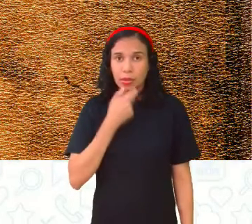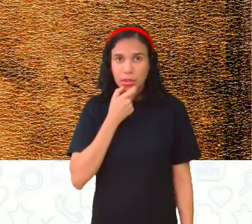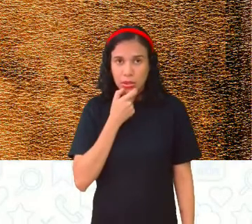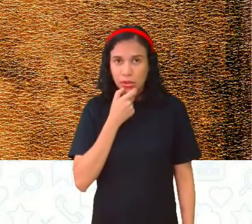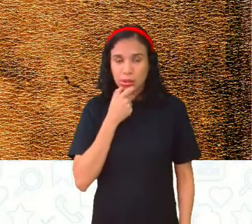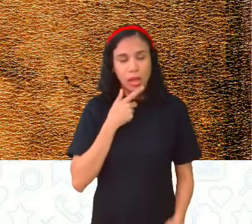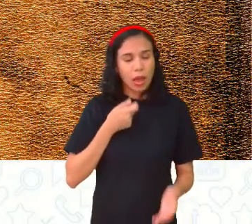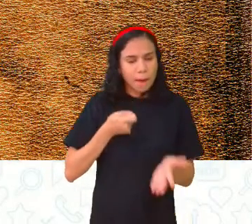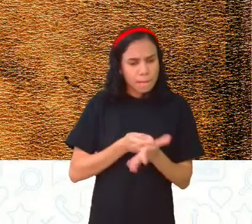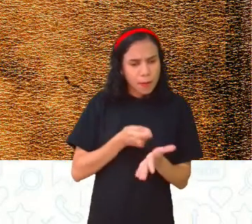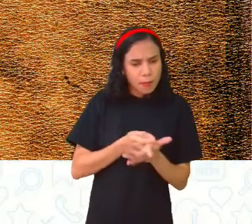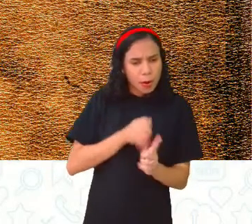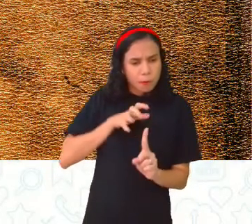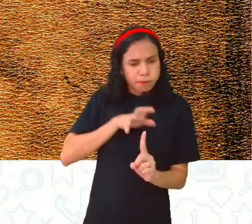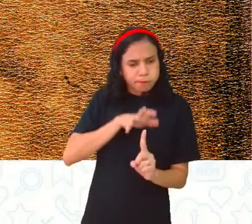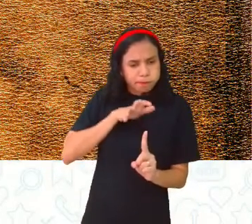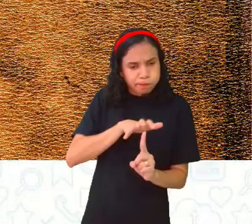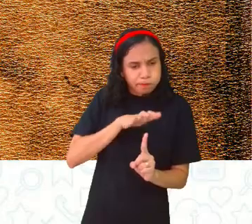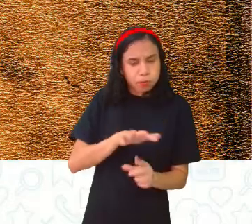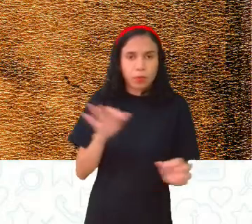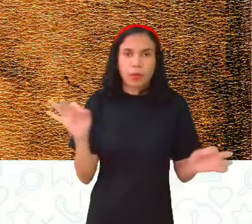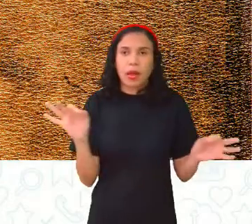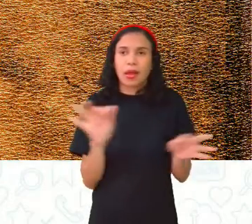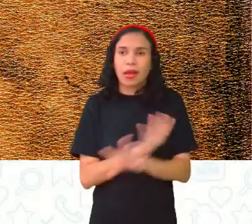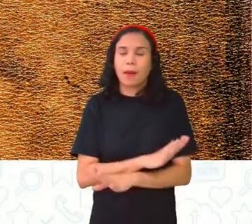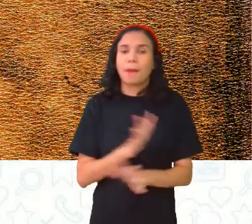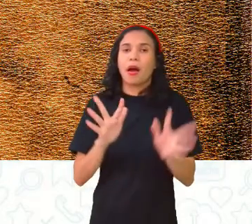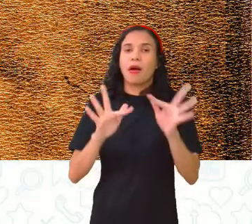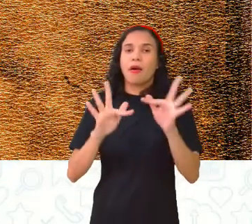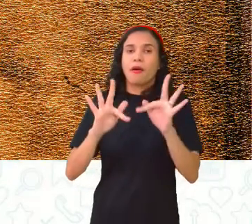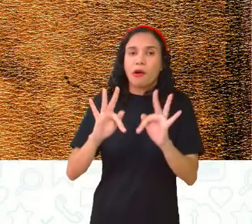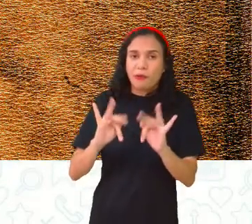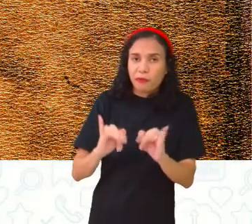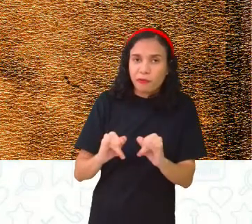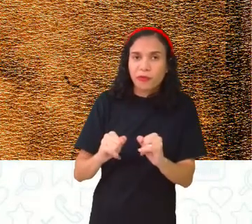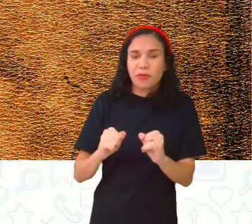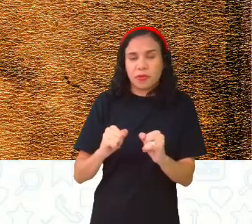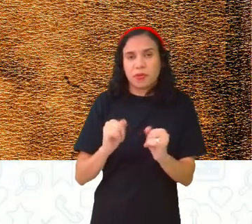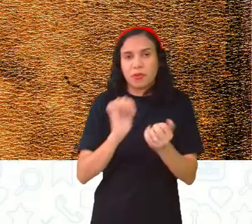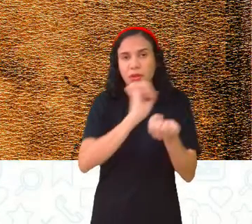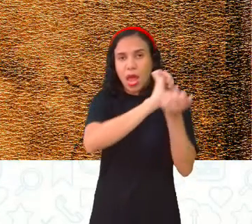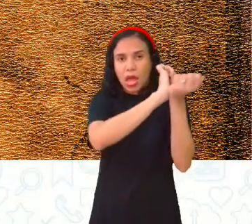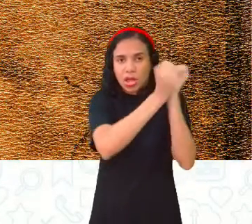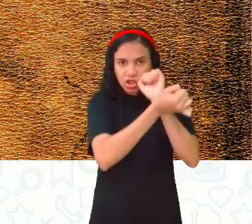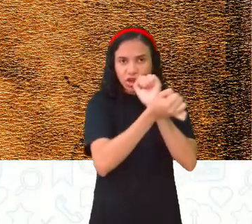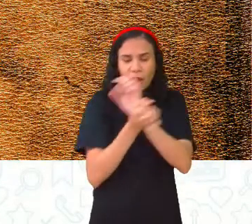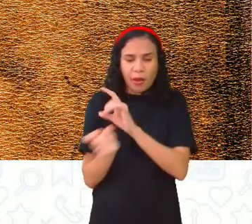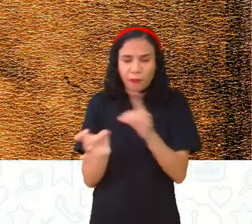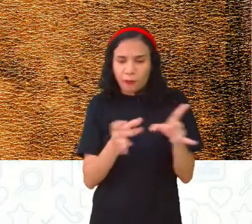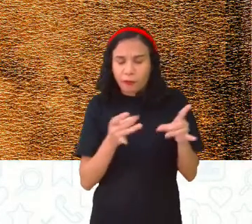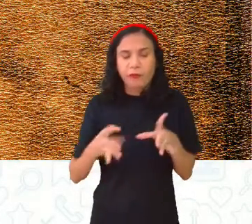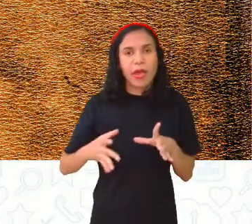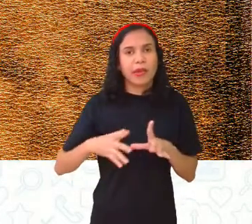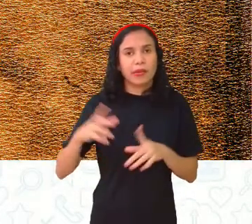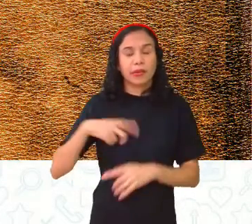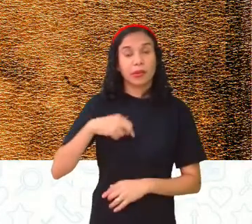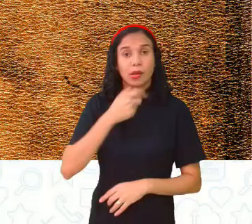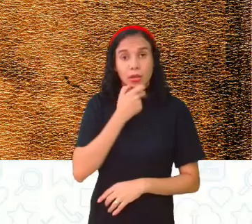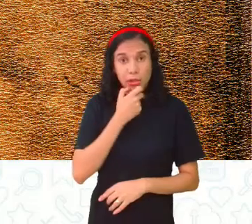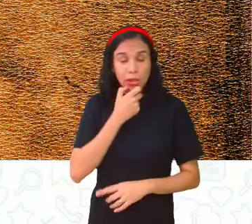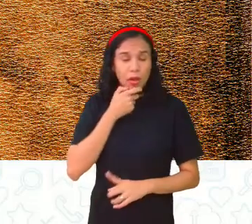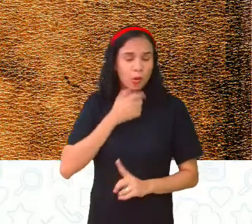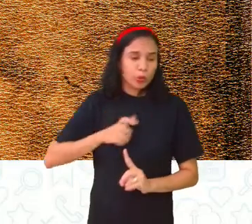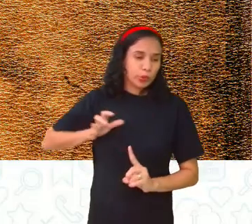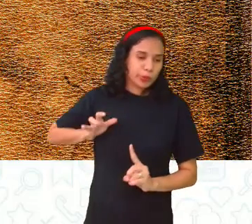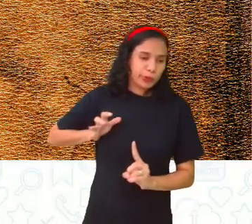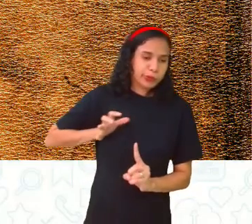que acabasse o fim do tráfico de escravos no Atlântico, certo? Então, houve pressão inglesa pelo fim de